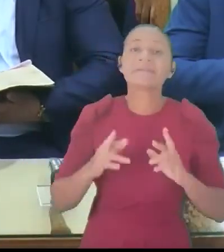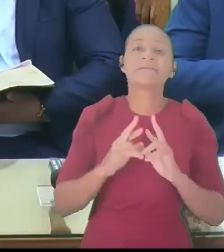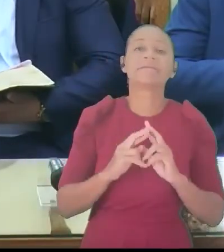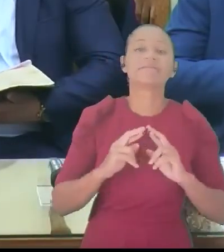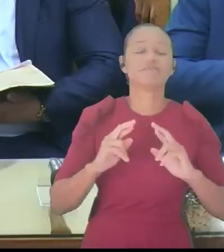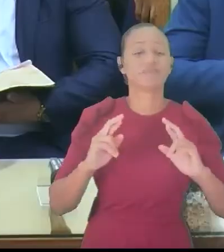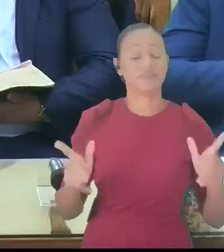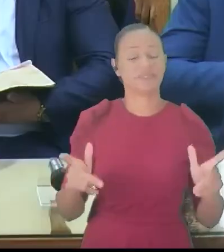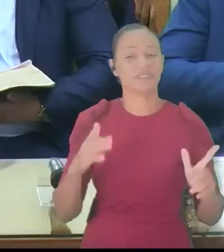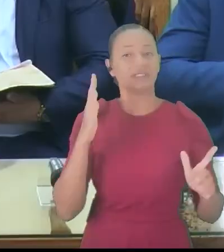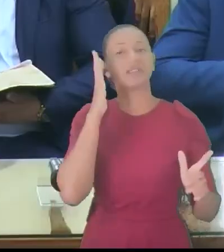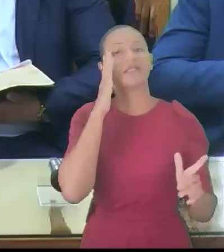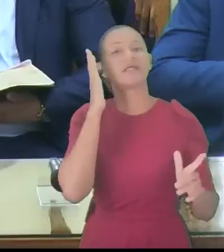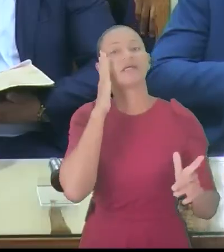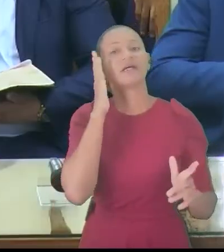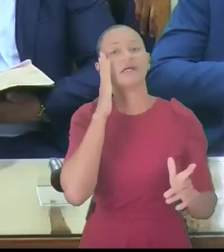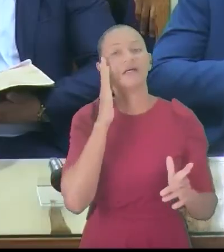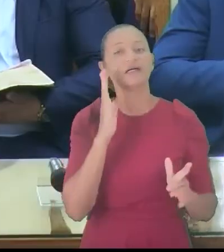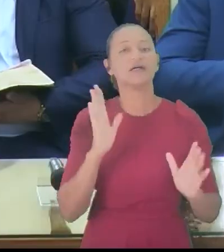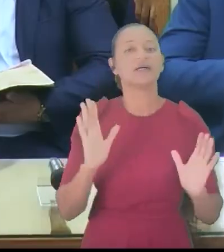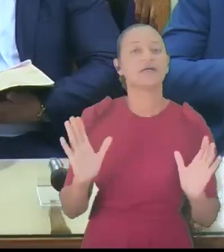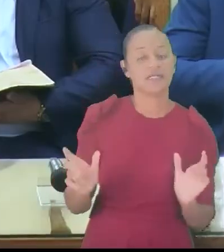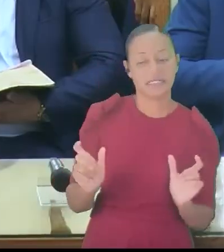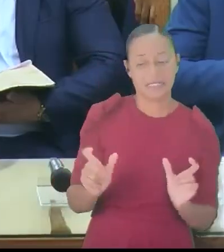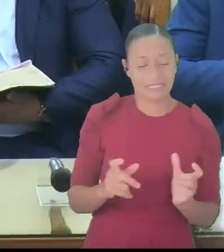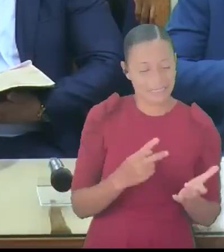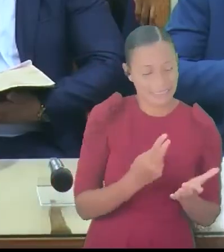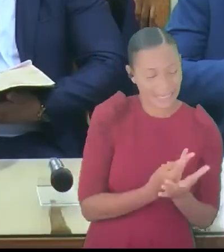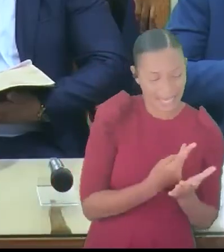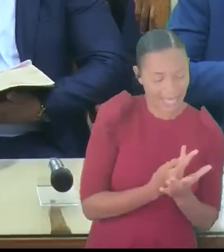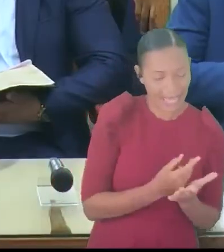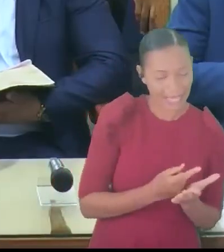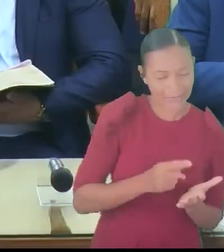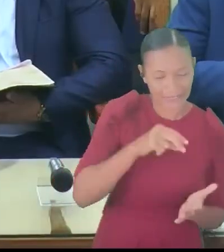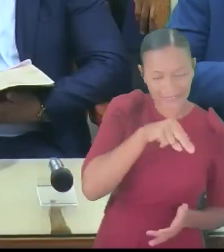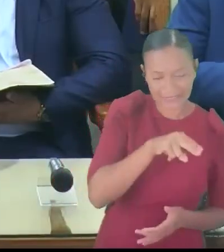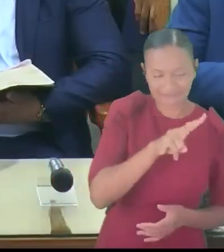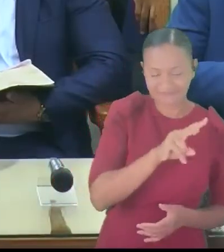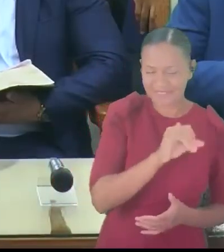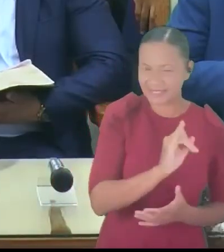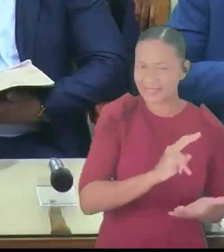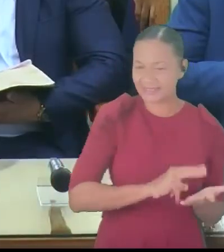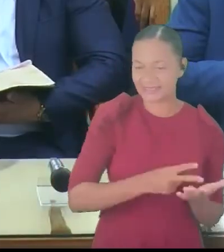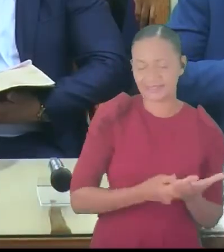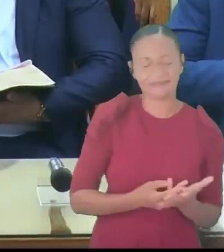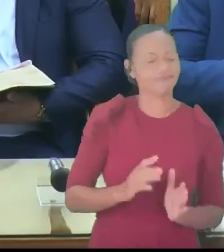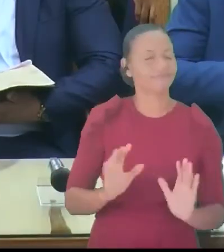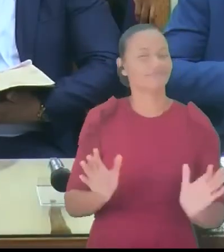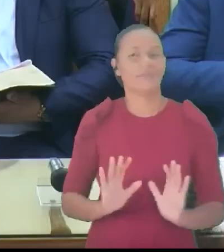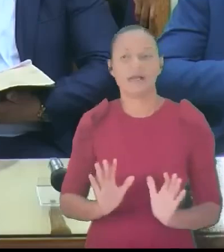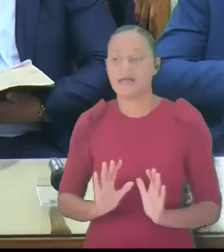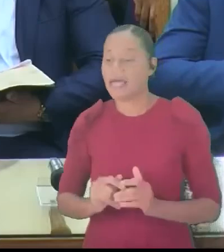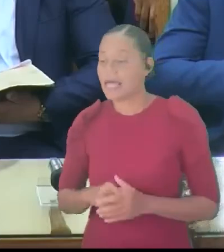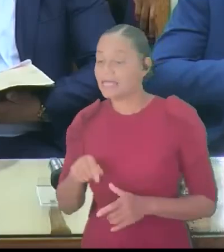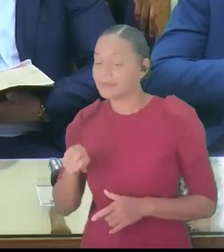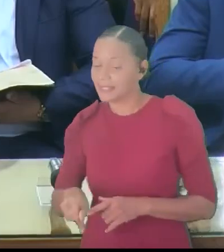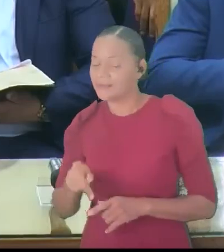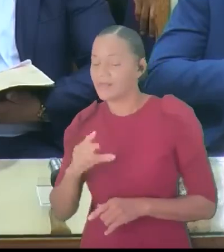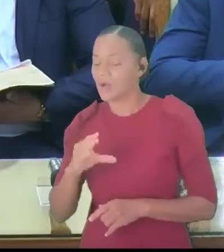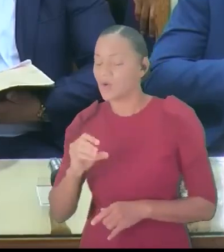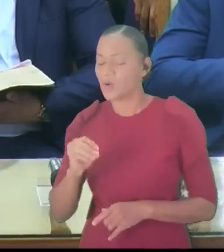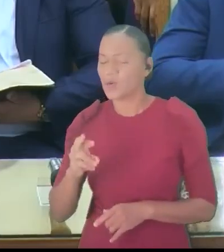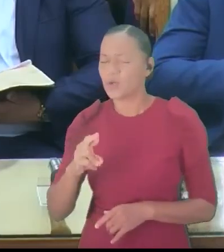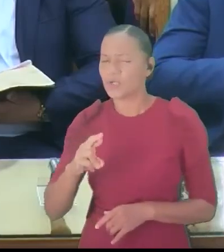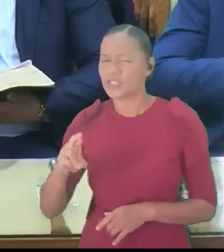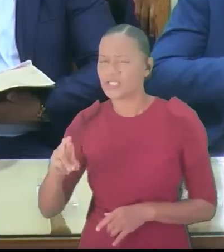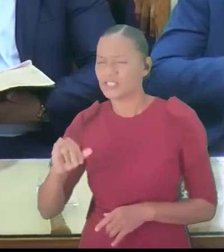os irmãos tirarem as outras. Não, nem está errada a NVI e nem está errada a corrigida.